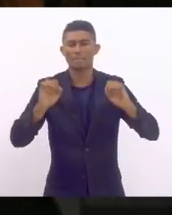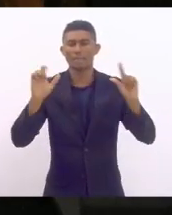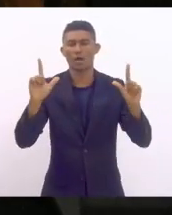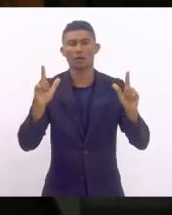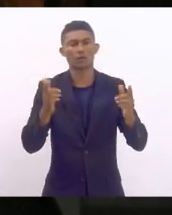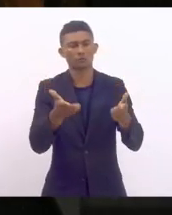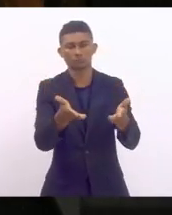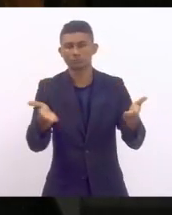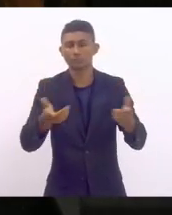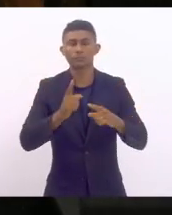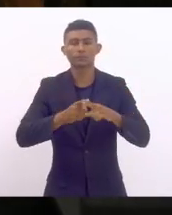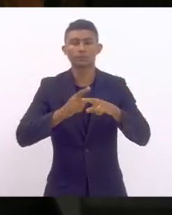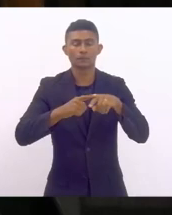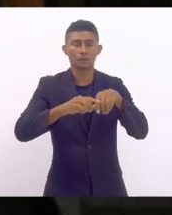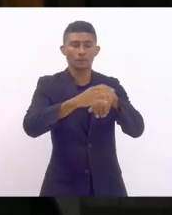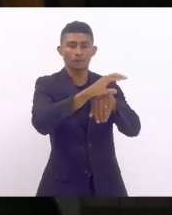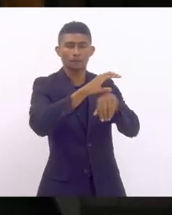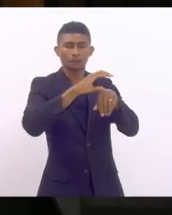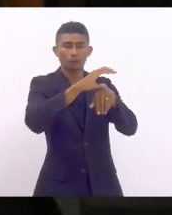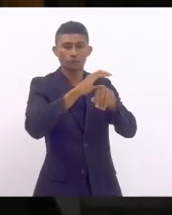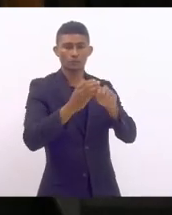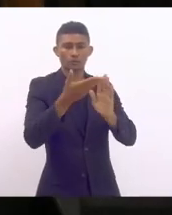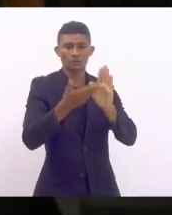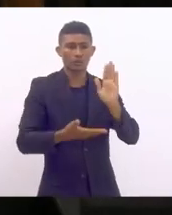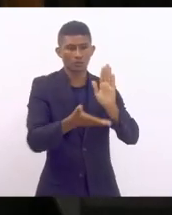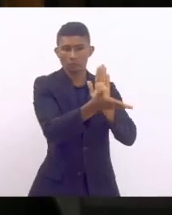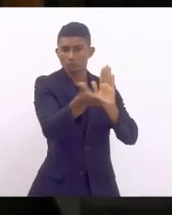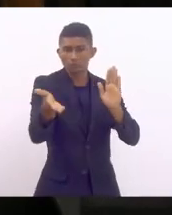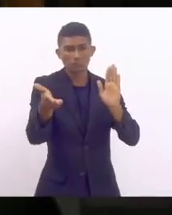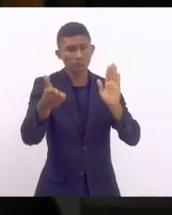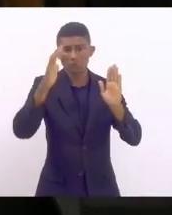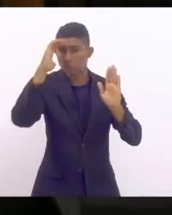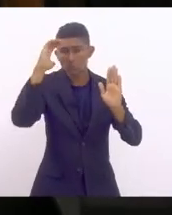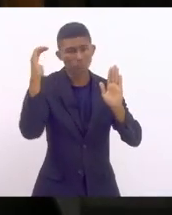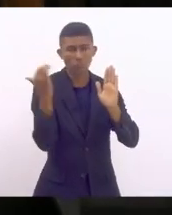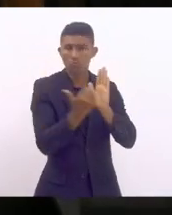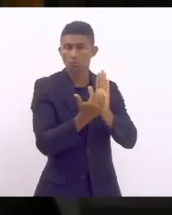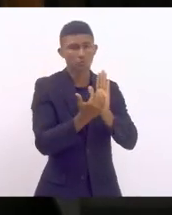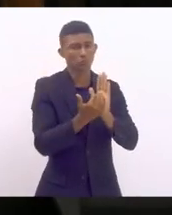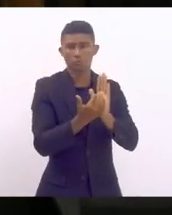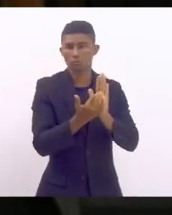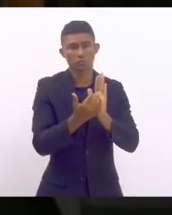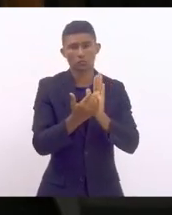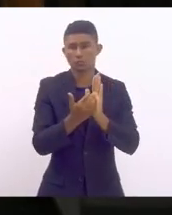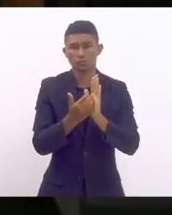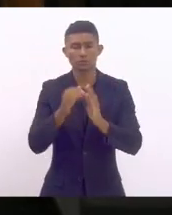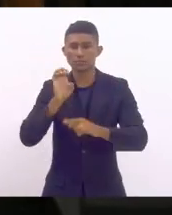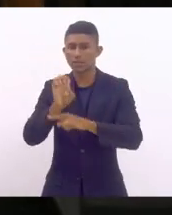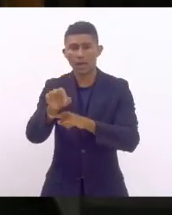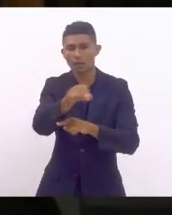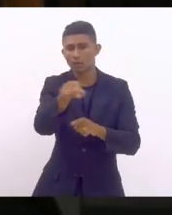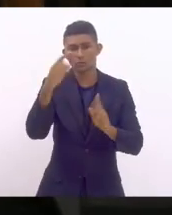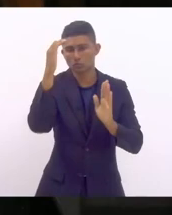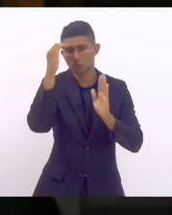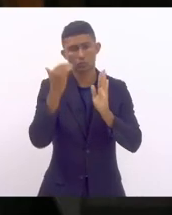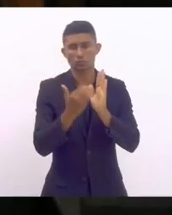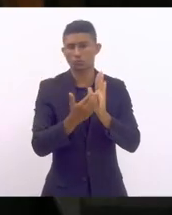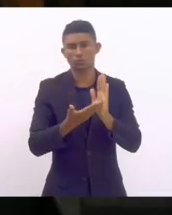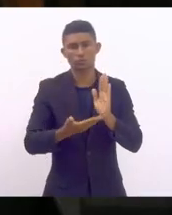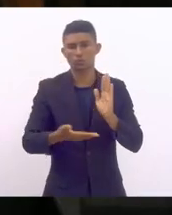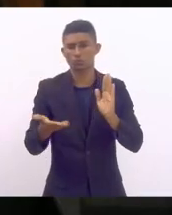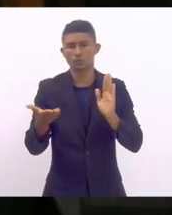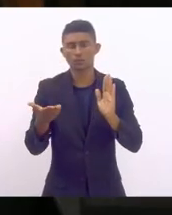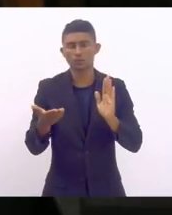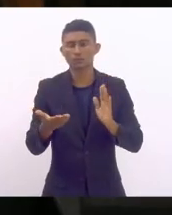porque a construção tem sido desrespeitada de cabo a rabo e quando